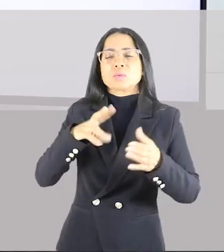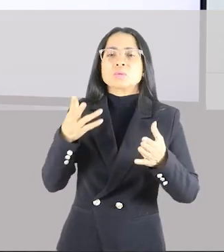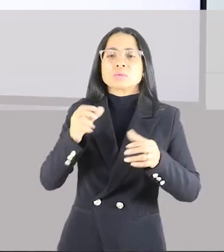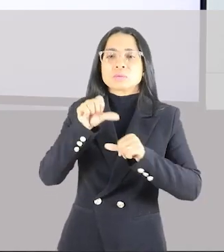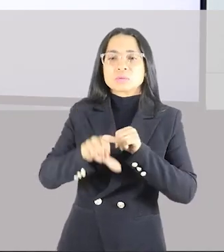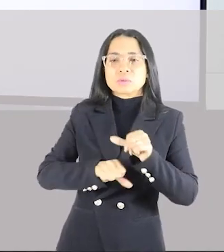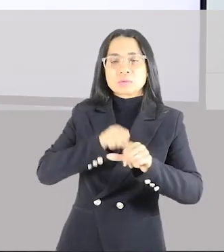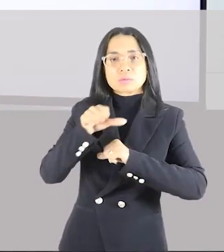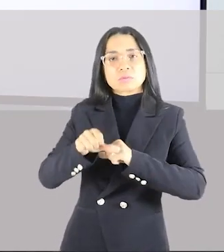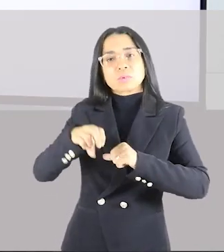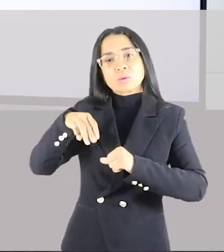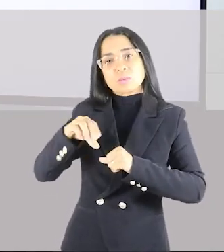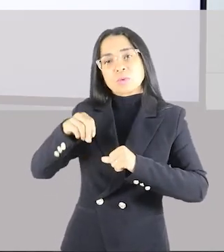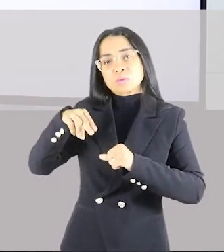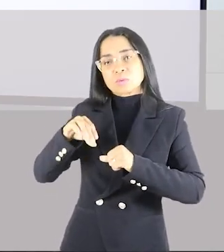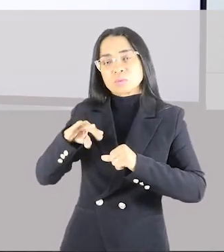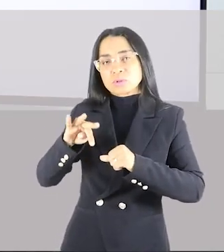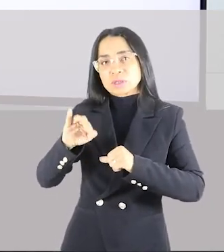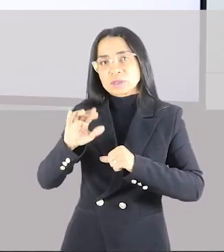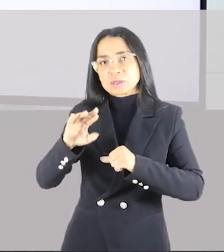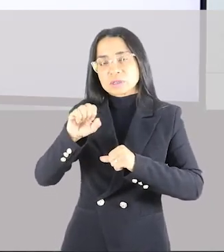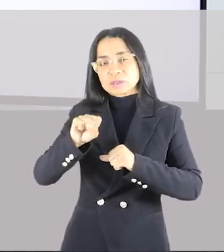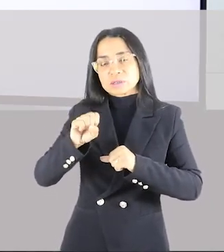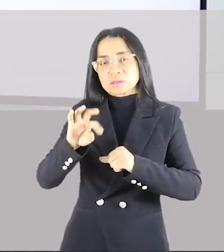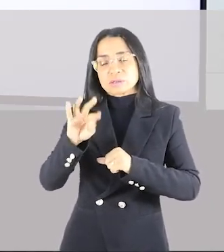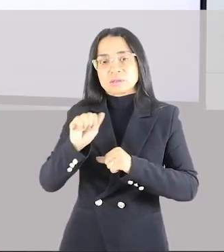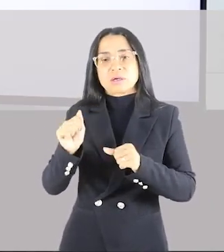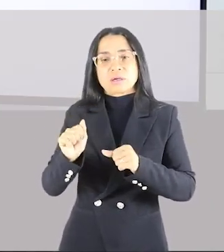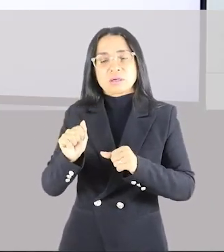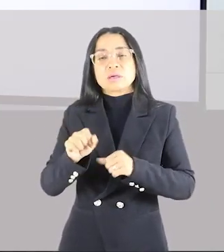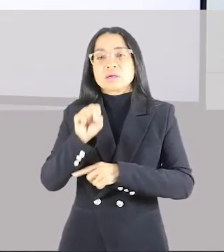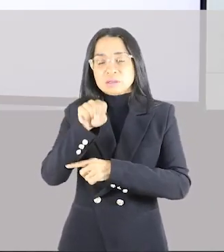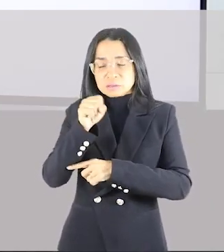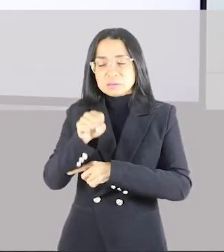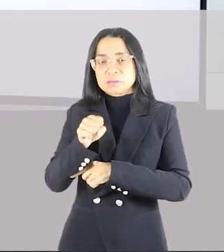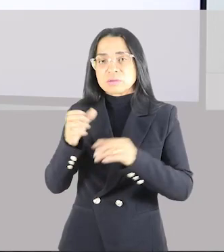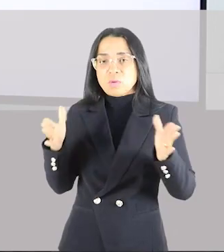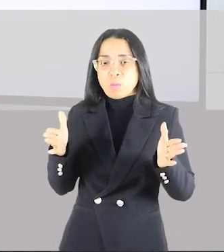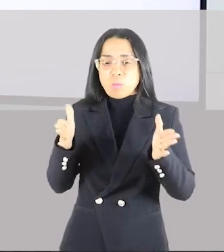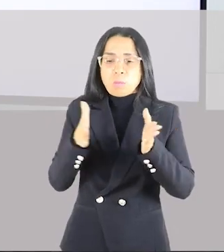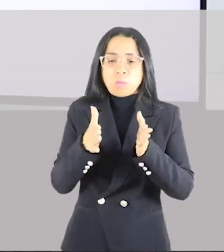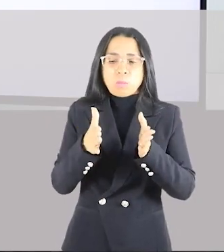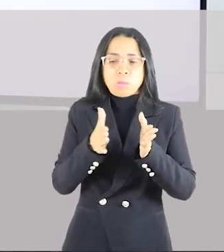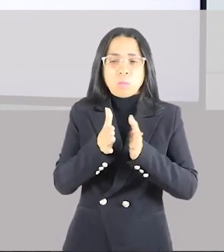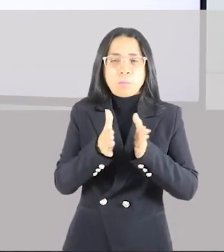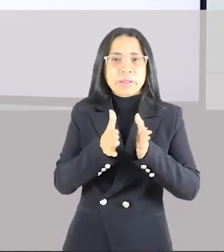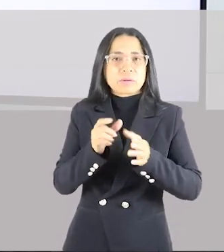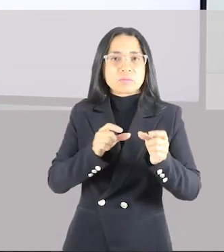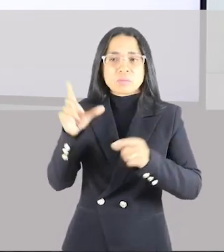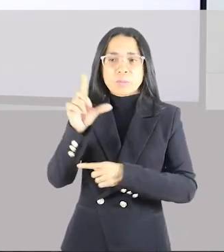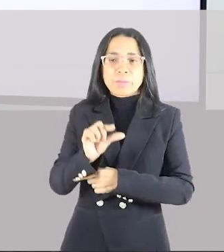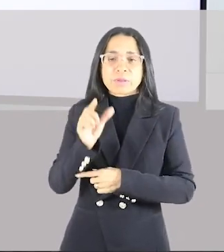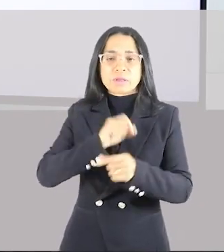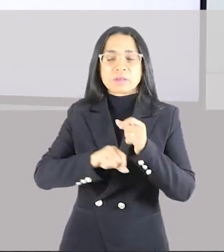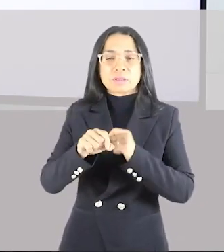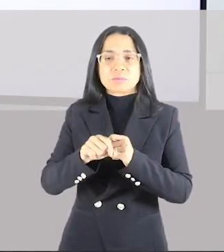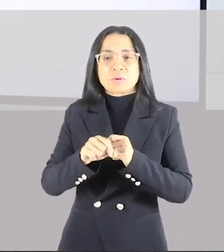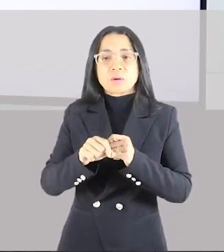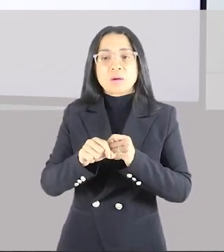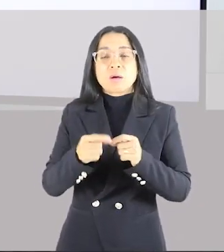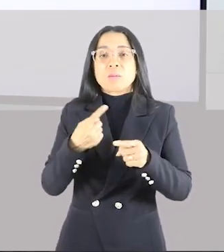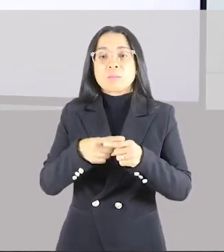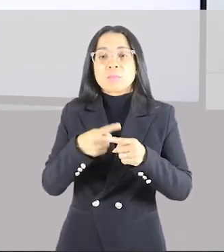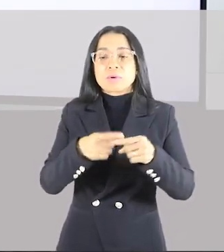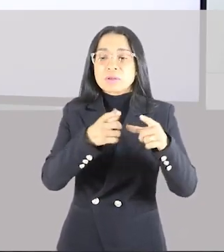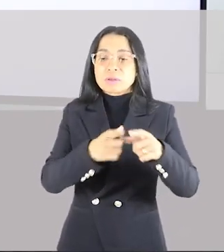monoteísta. Tá? Foi um breve, um curto espaço de tempo em que ele foi monoteísta. Porque na maioria das vezes ele vai ser